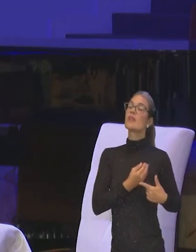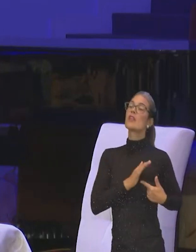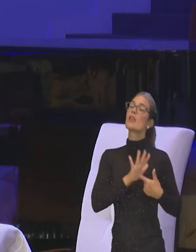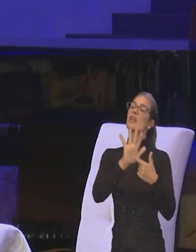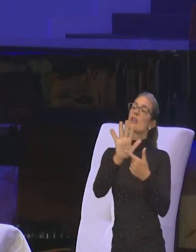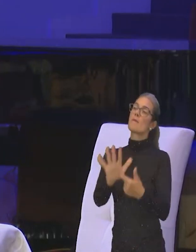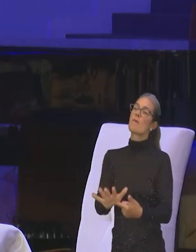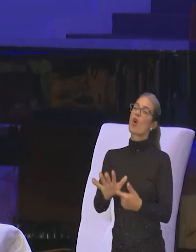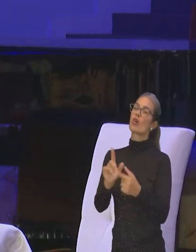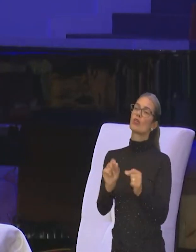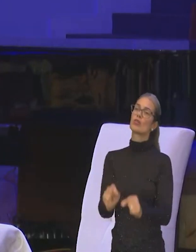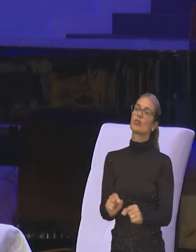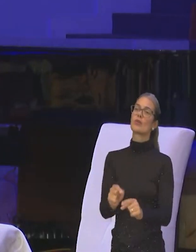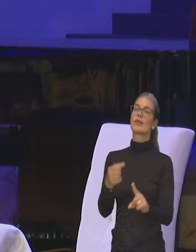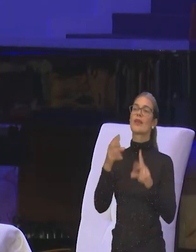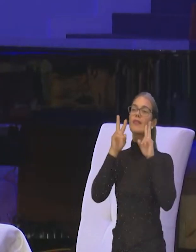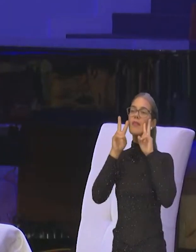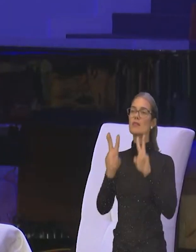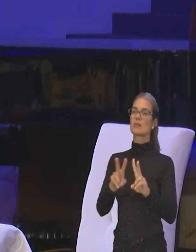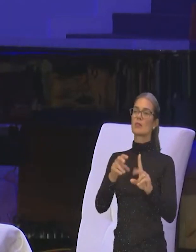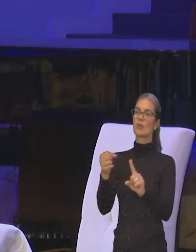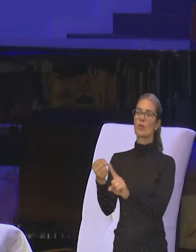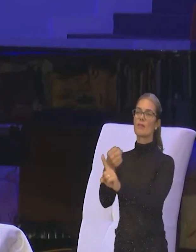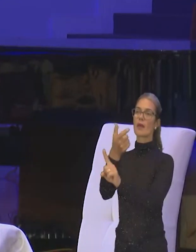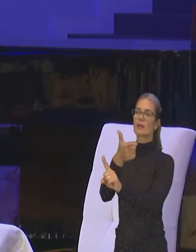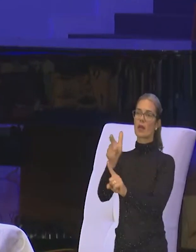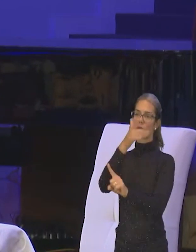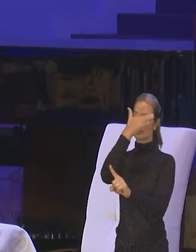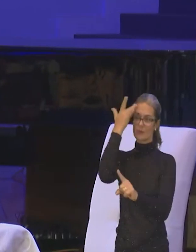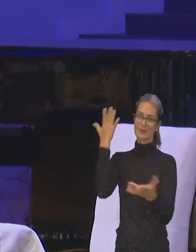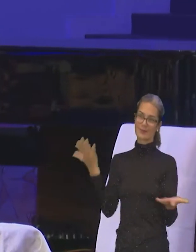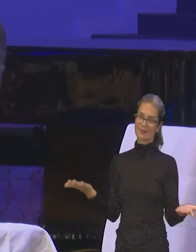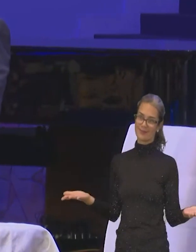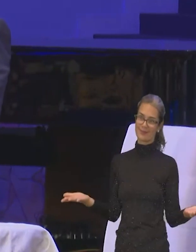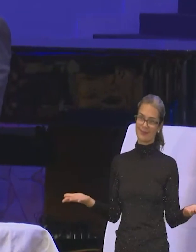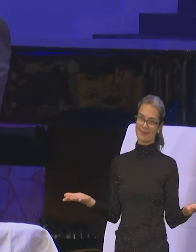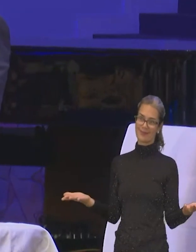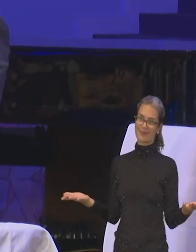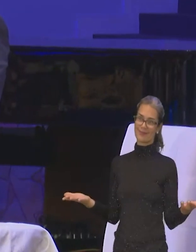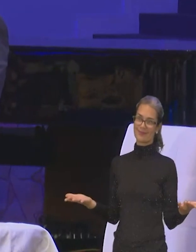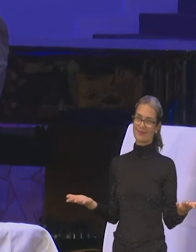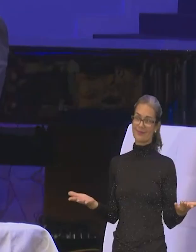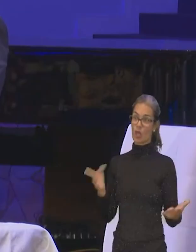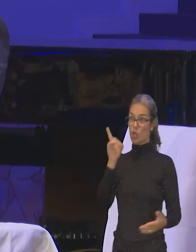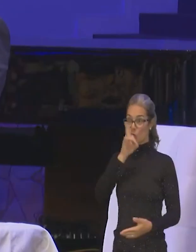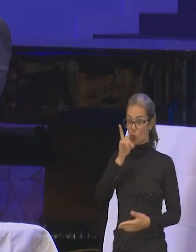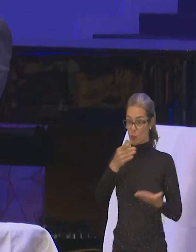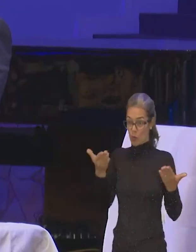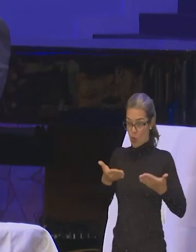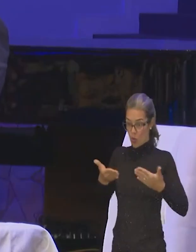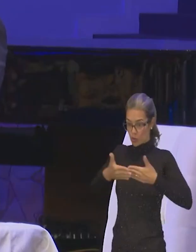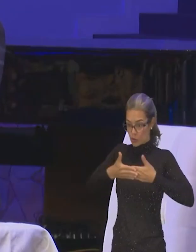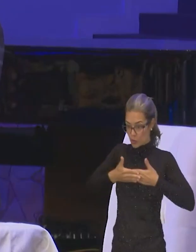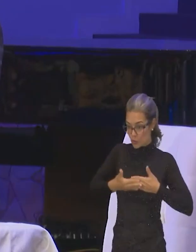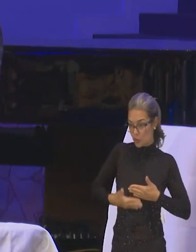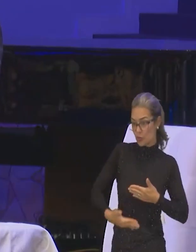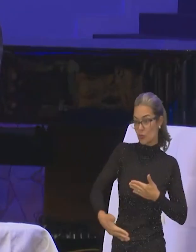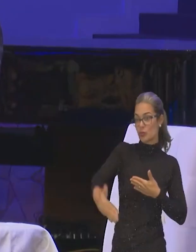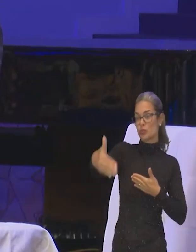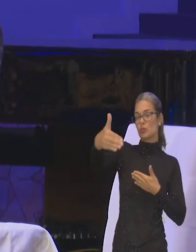poder impactar a vida de outras pessoas. Que a partir deste domingo, não apenas do ano que